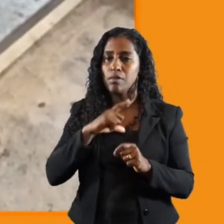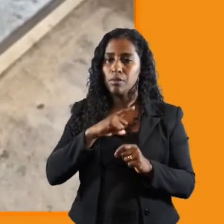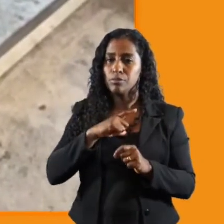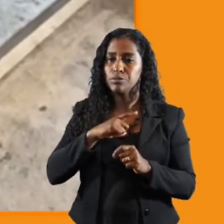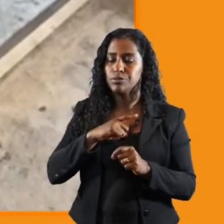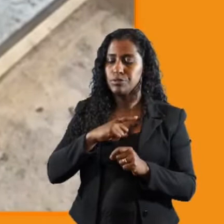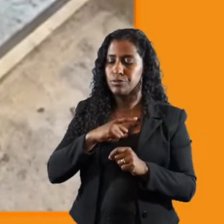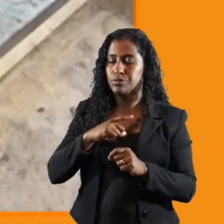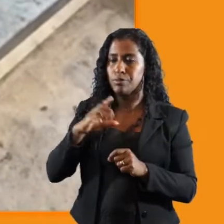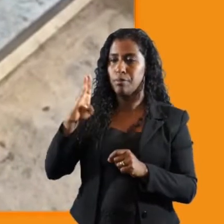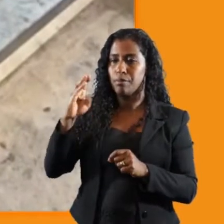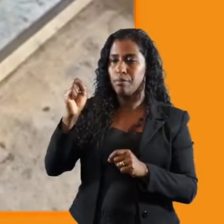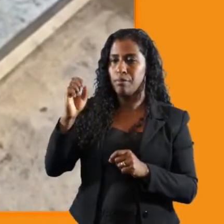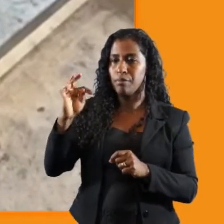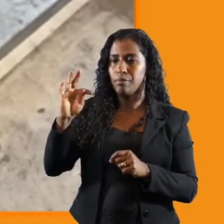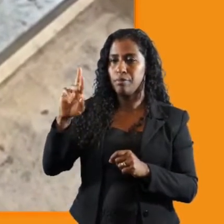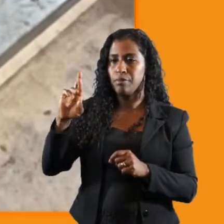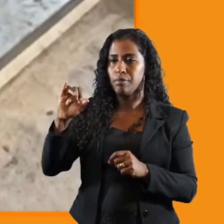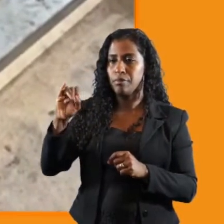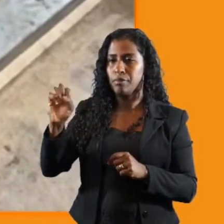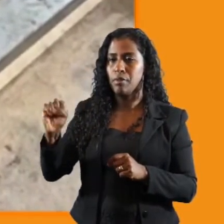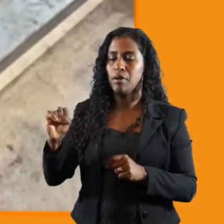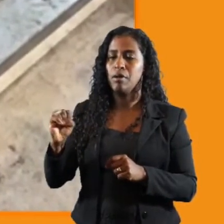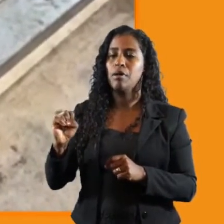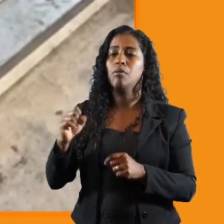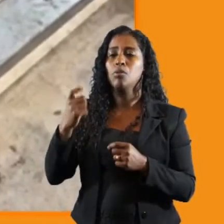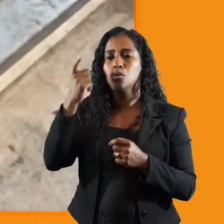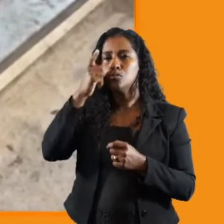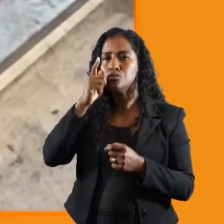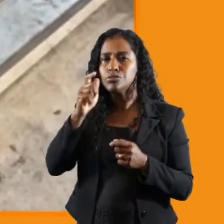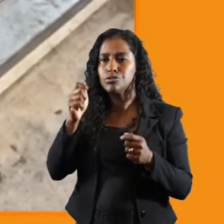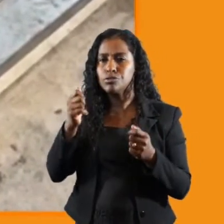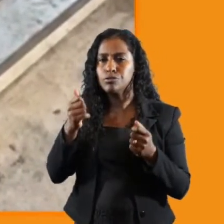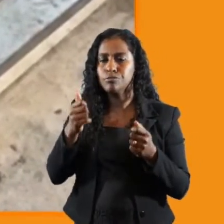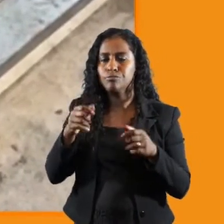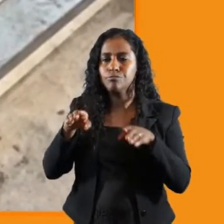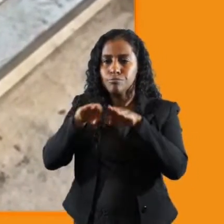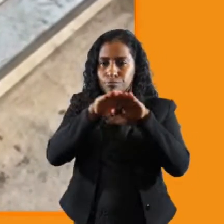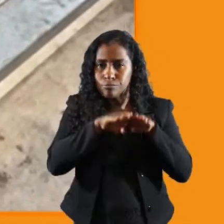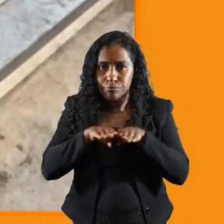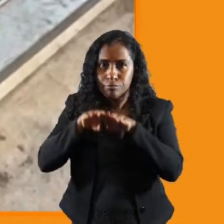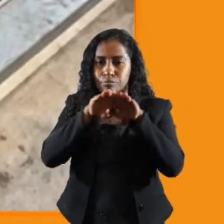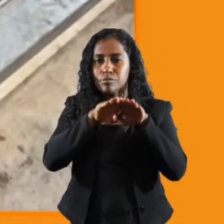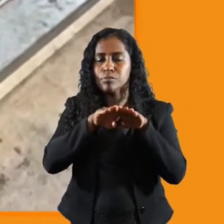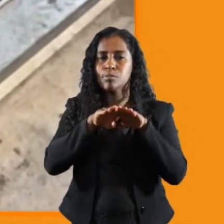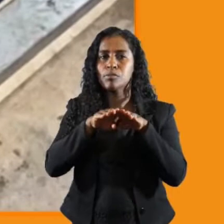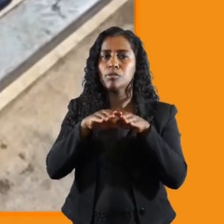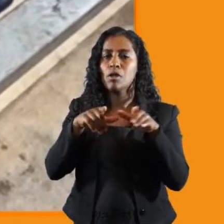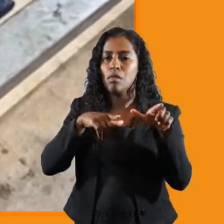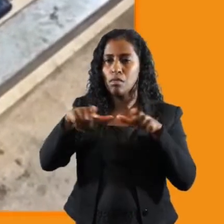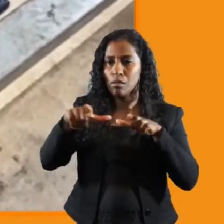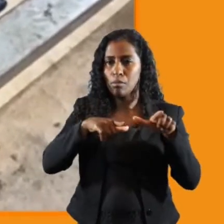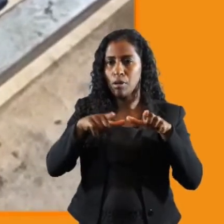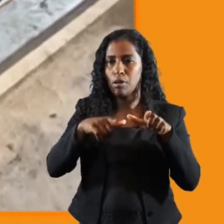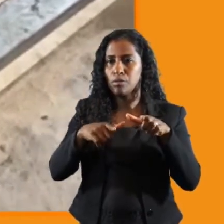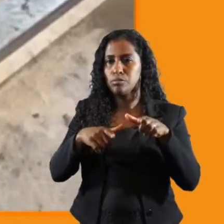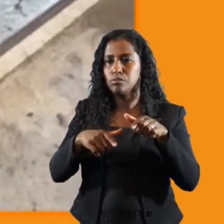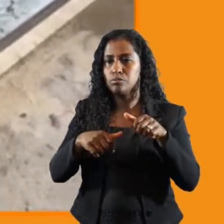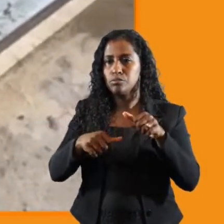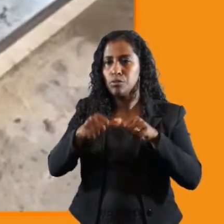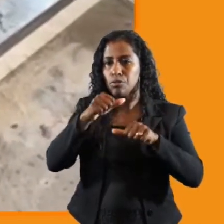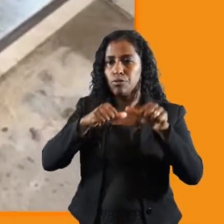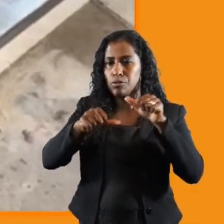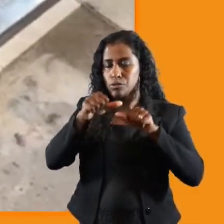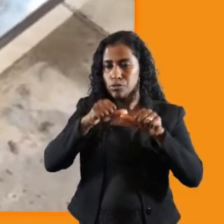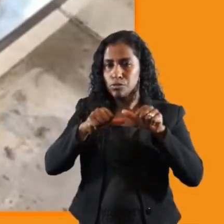no sistema fotovoltaico, para que ela consiga estabilizar a tensão e consiga trabalhar com o inversor para que ele transforme essa energia